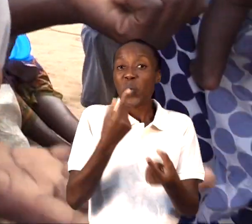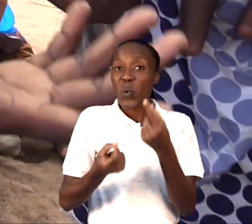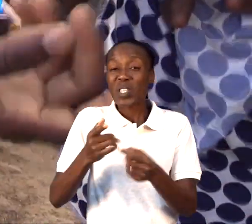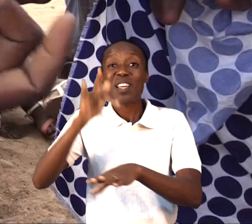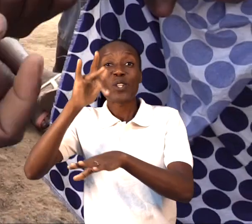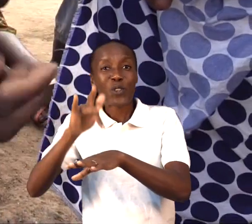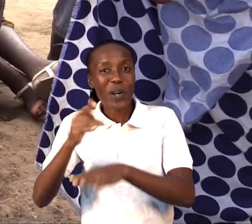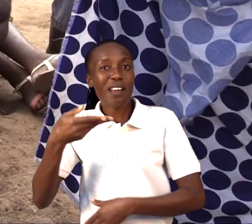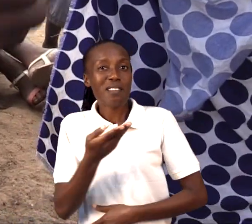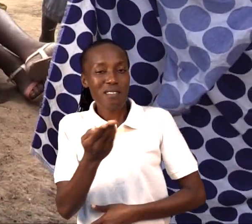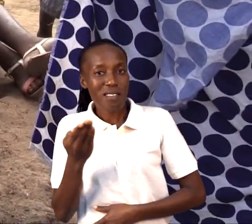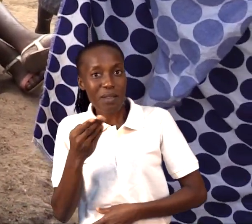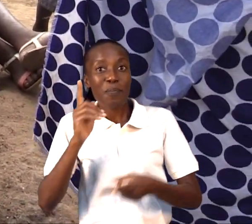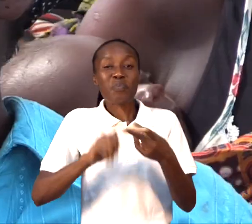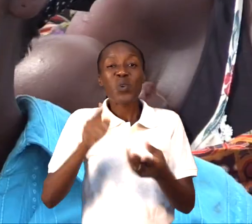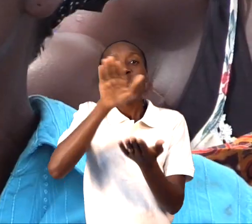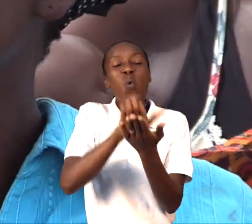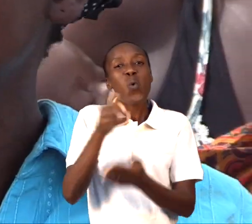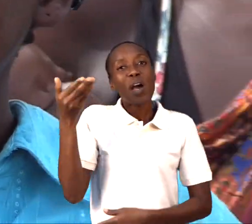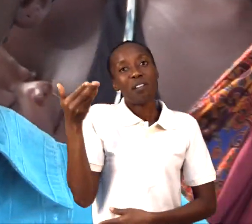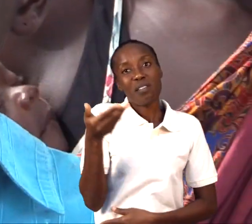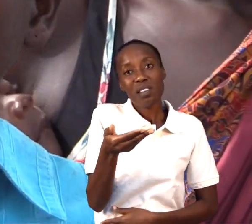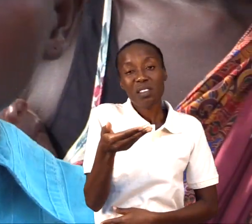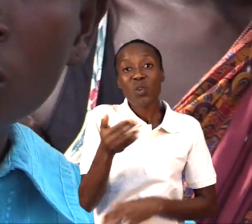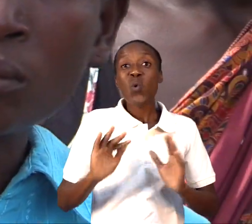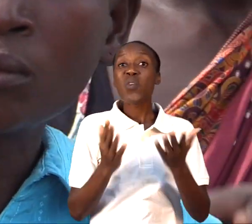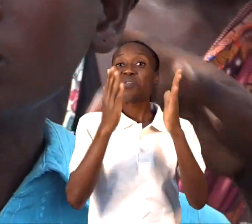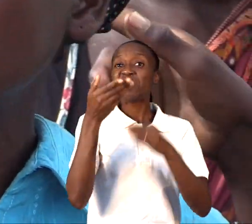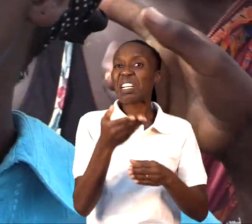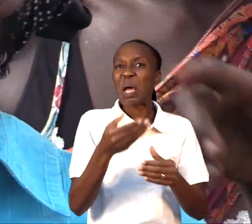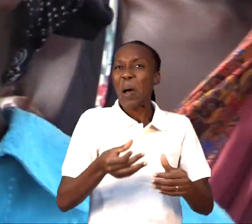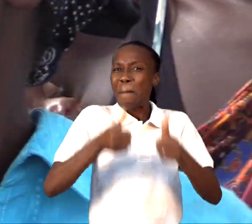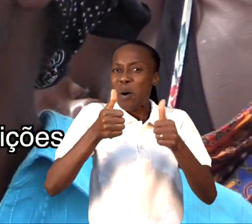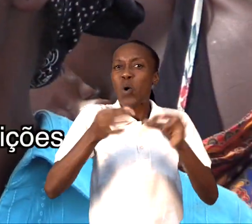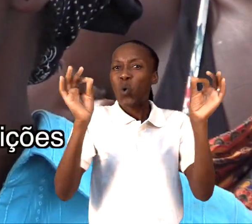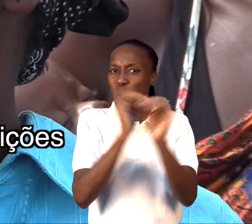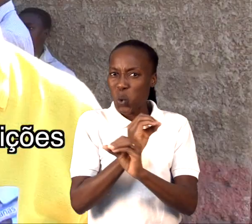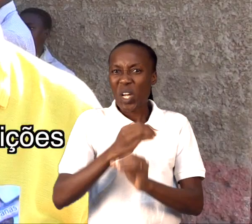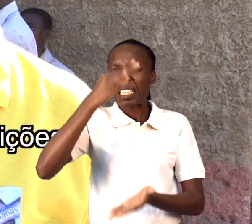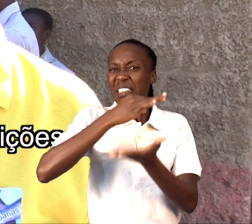mãos, qualquer coisa que pegarem. Estamos num sítio que não oferece